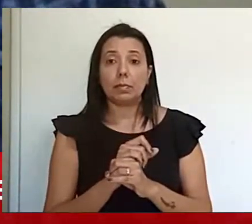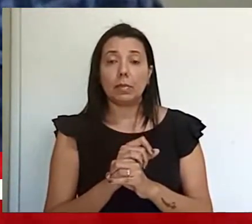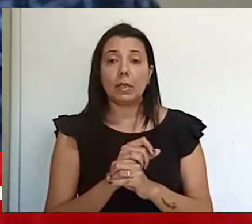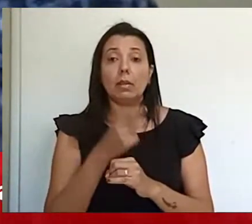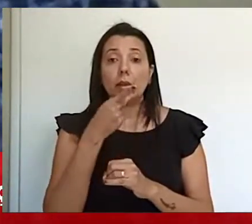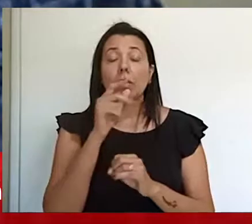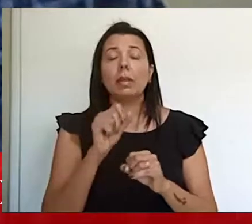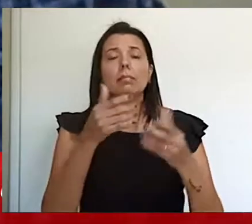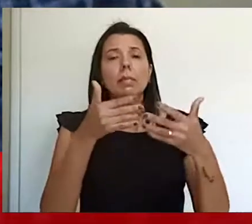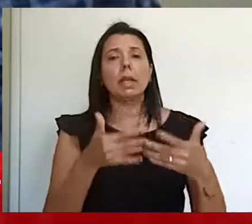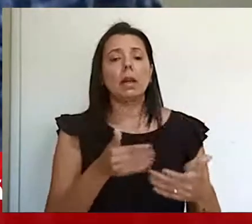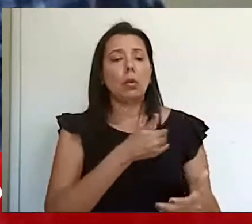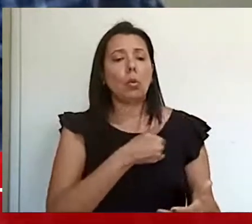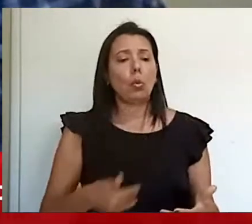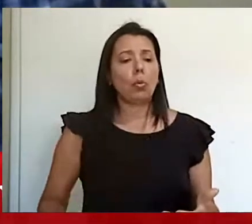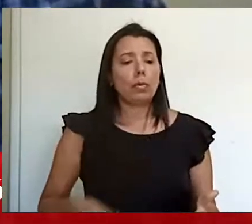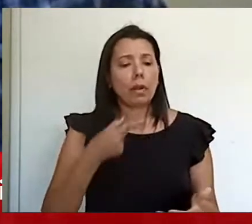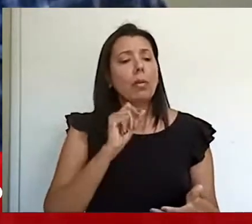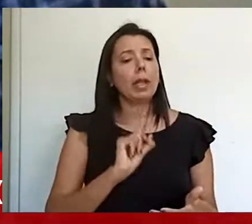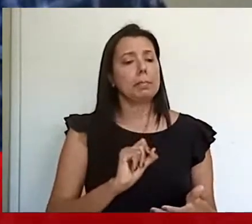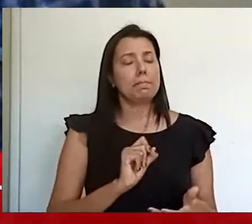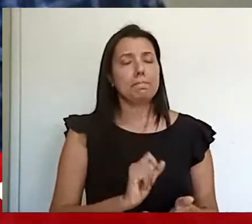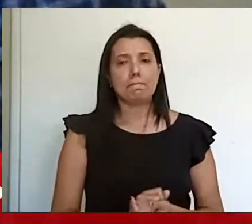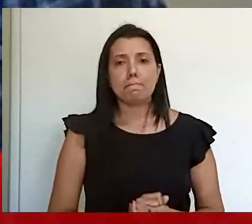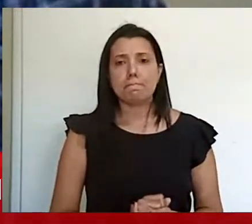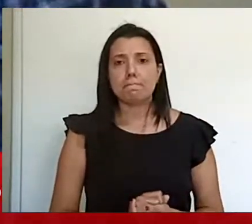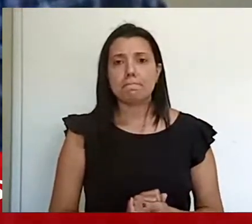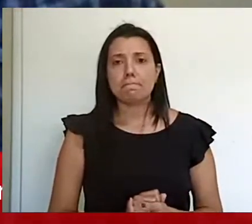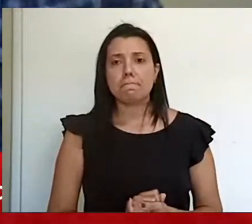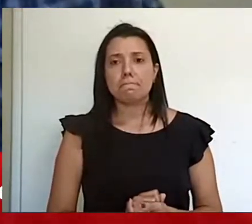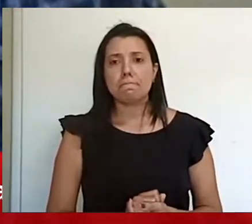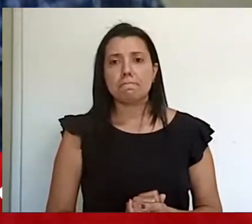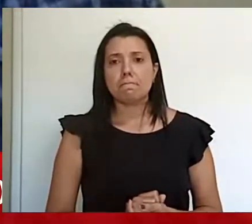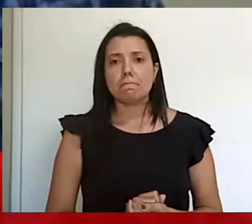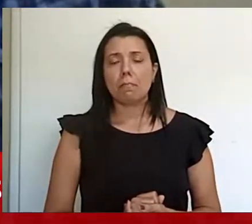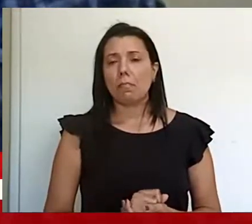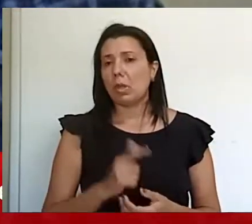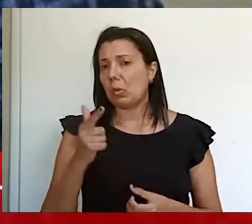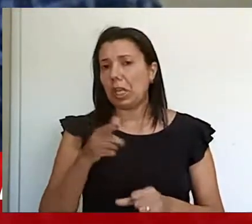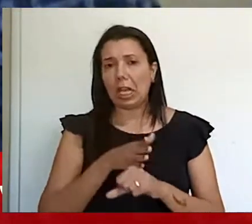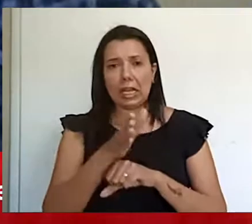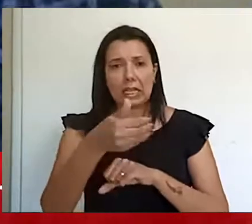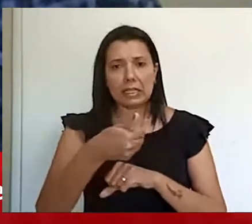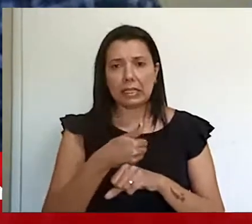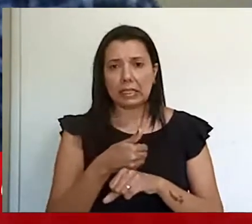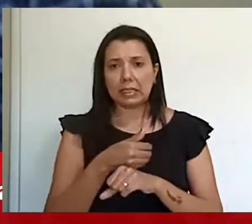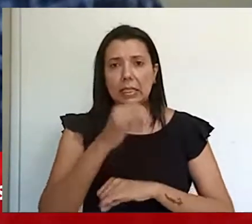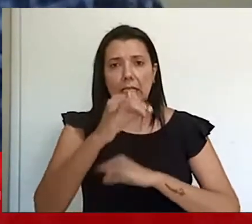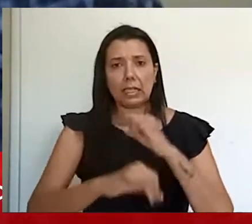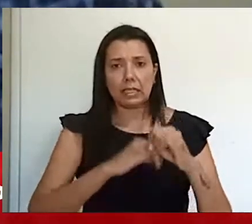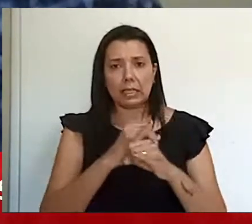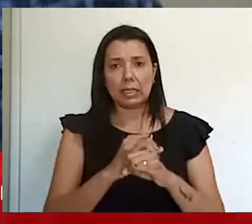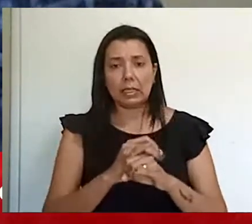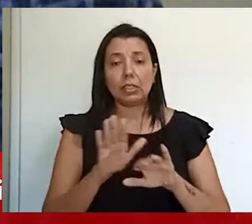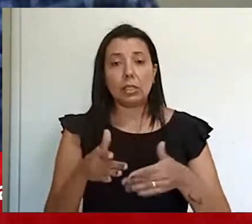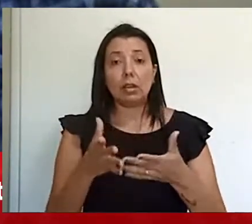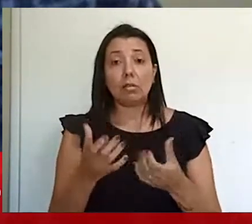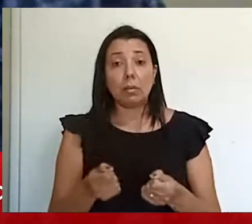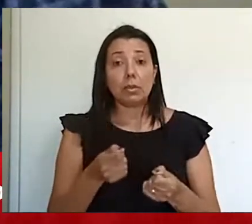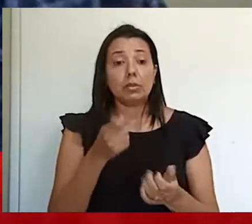governo vai dizer assim, os governantes vão dizer, não tem acesso à internet, então vamos financiar